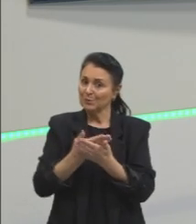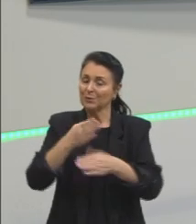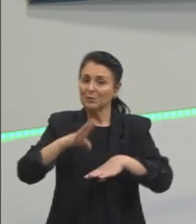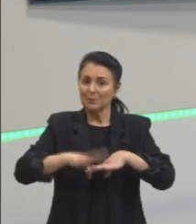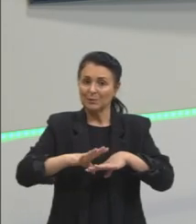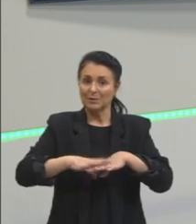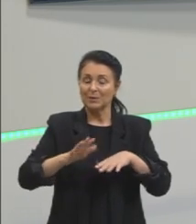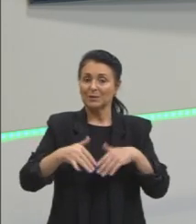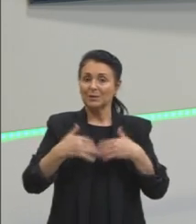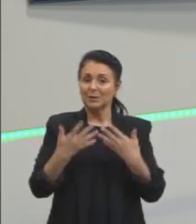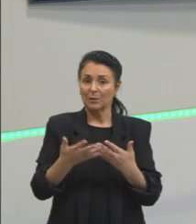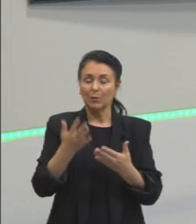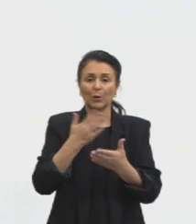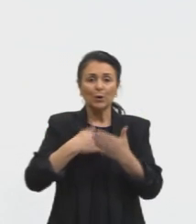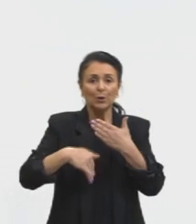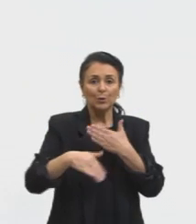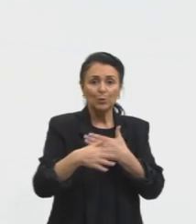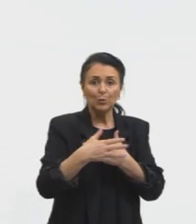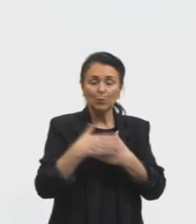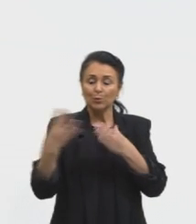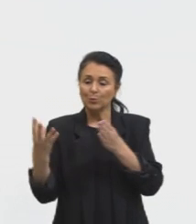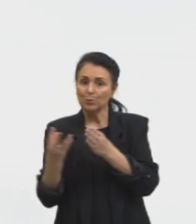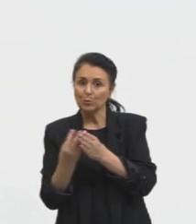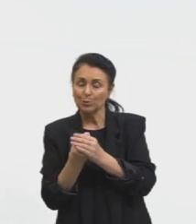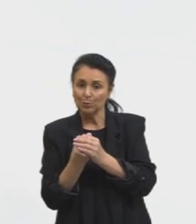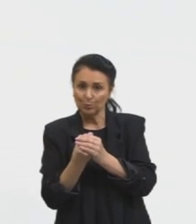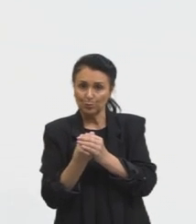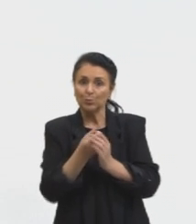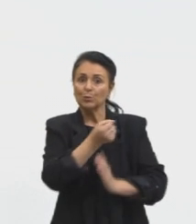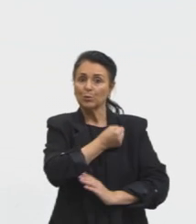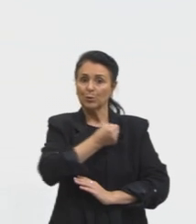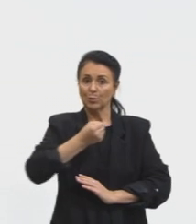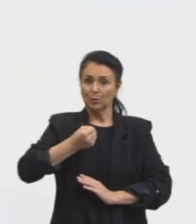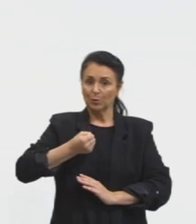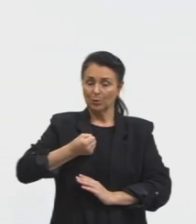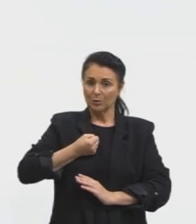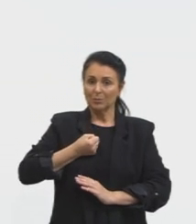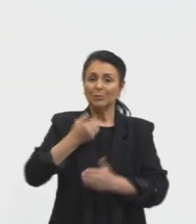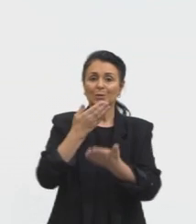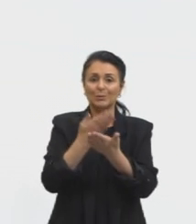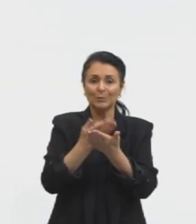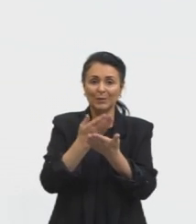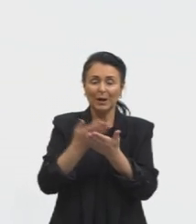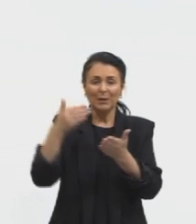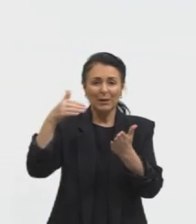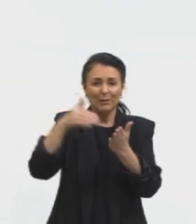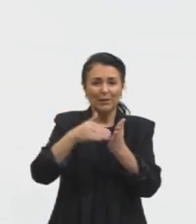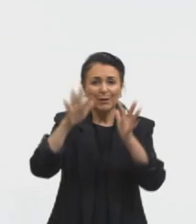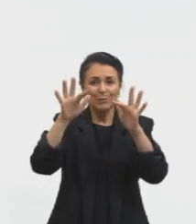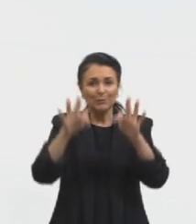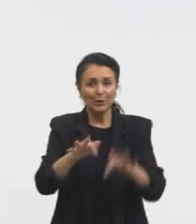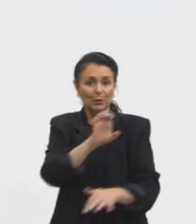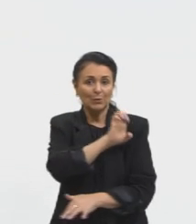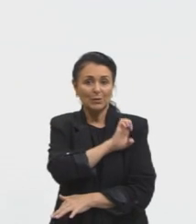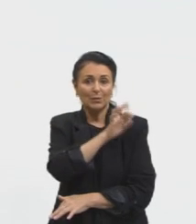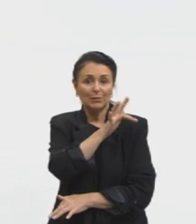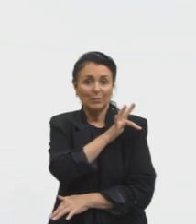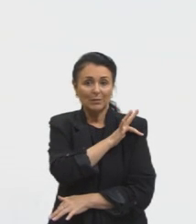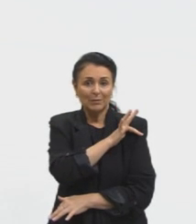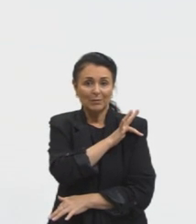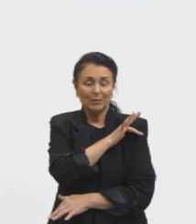desta maneira todos os conjuntos numéricos estão são estudados até o final do Ensino Fundamental